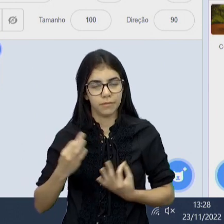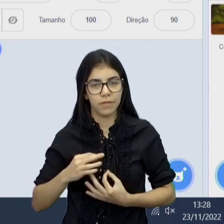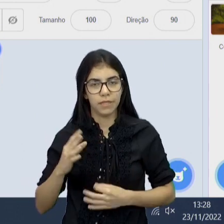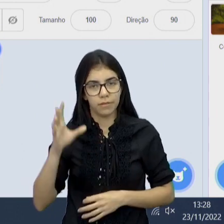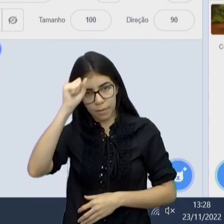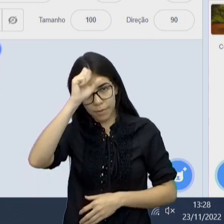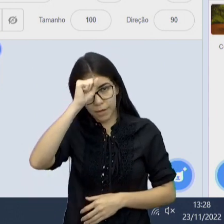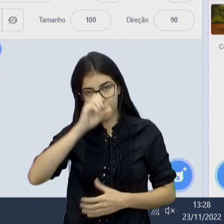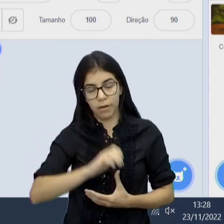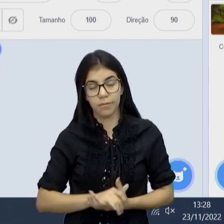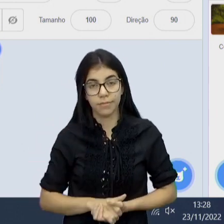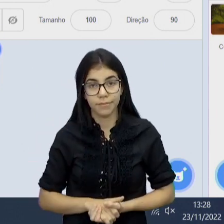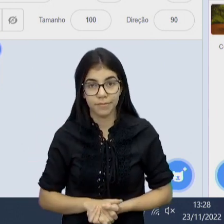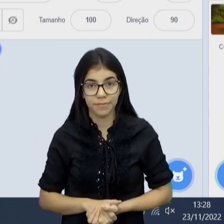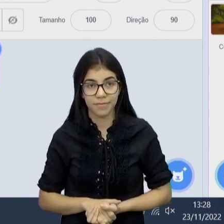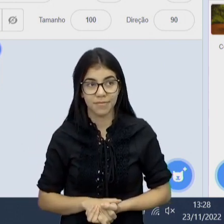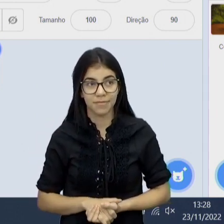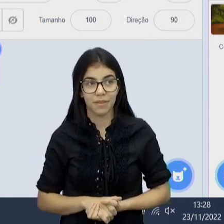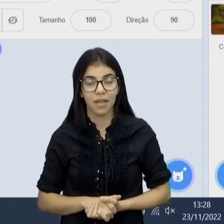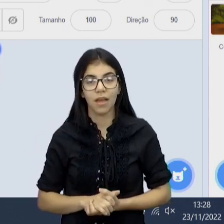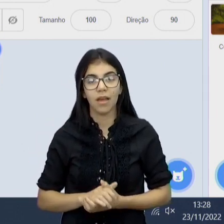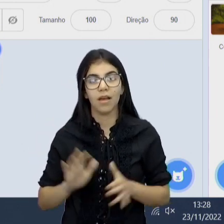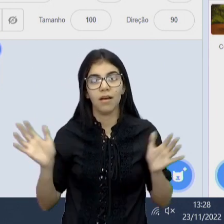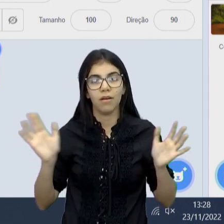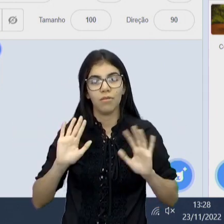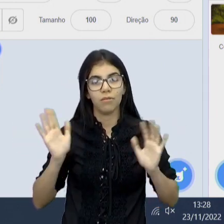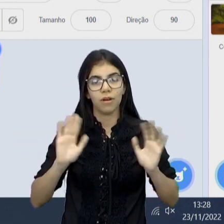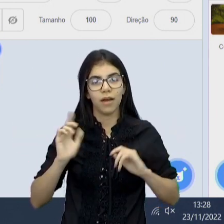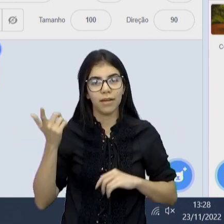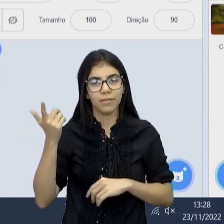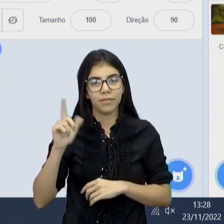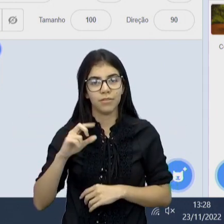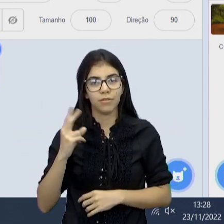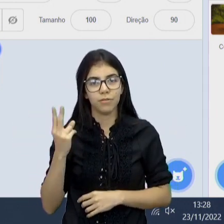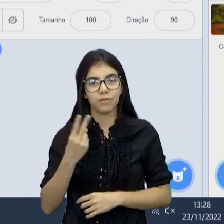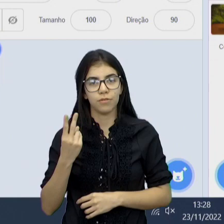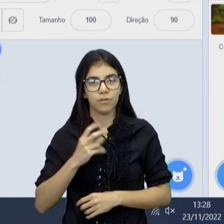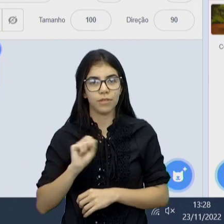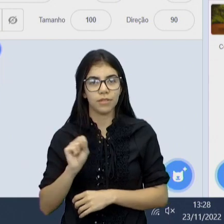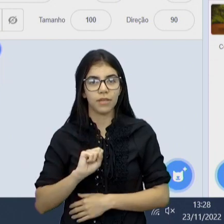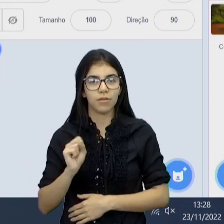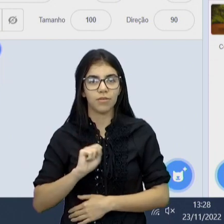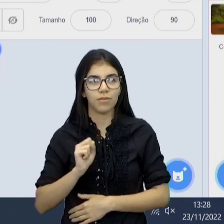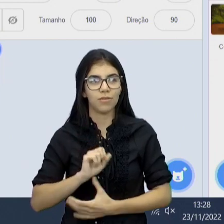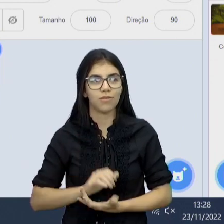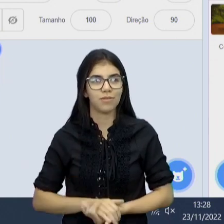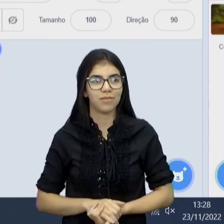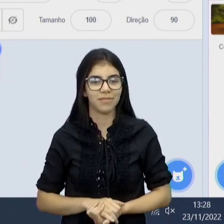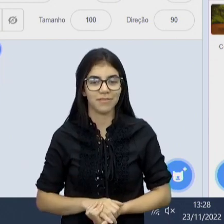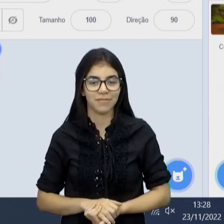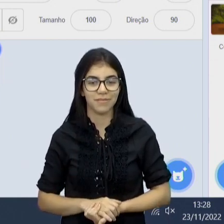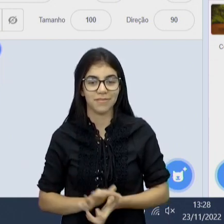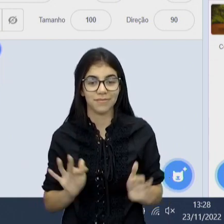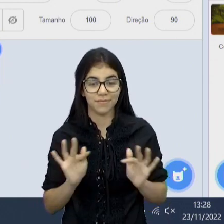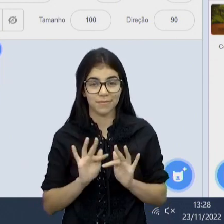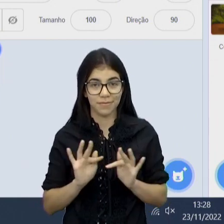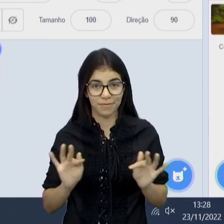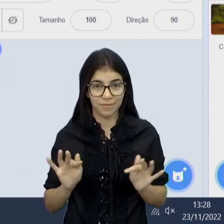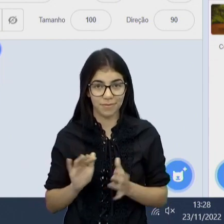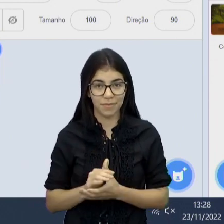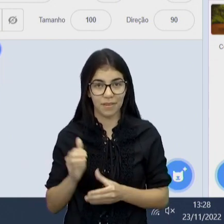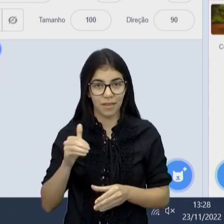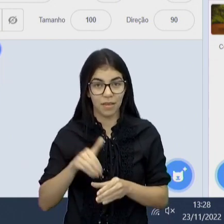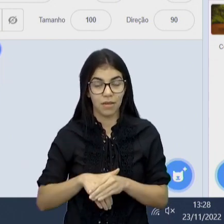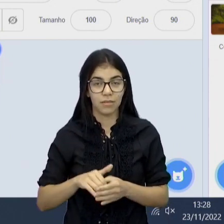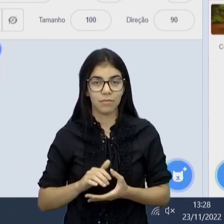aprendendo. 3. Agora eu digo lá de novo por 2 segundos, só faltando 2 frasezinhas pra gente mudar a última Vamos lá. fantasia. Digolar tá. Tá lá dentro